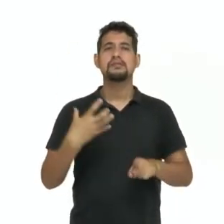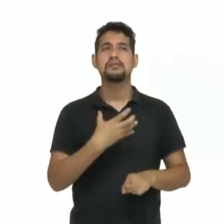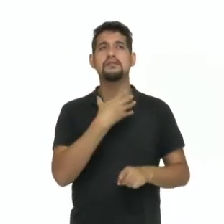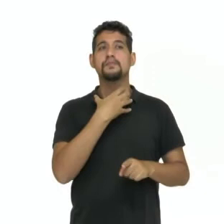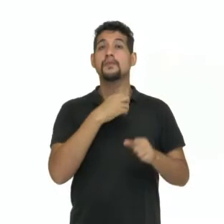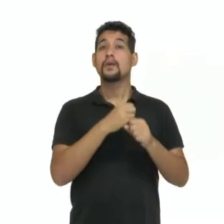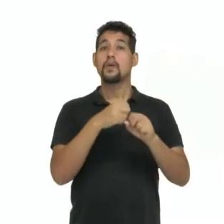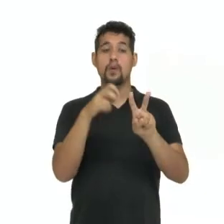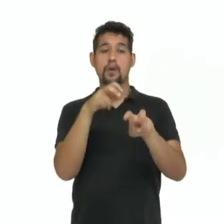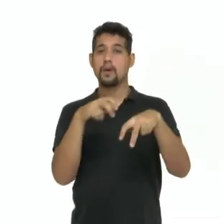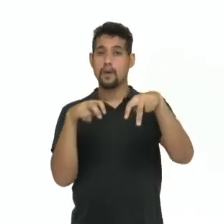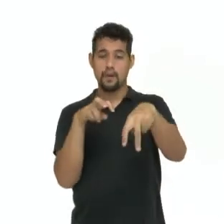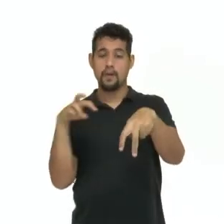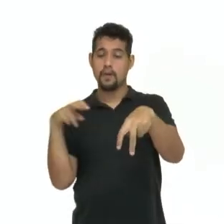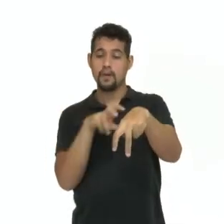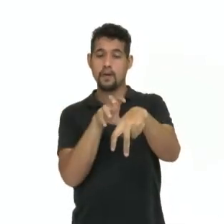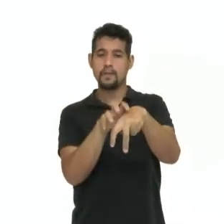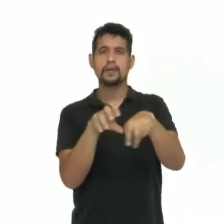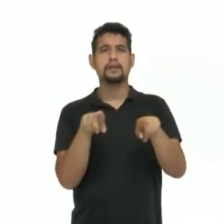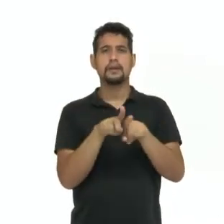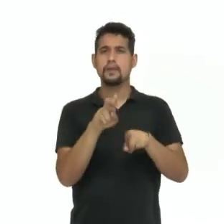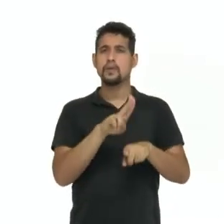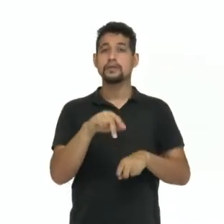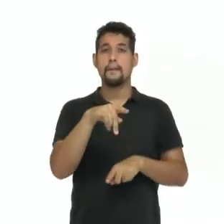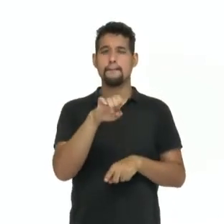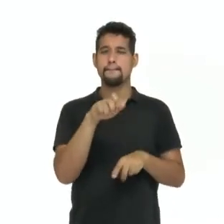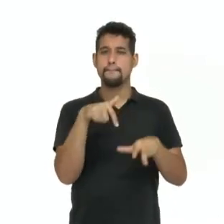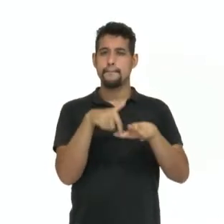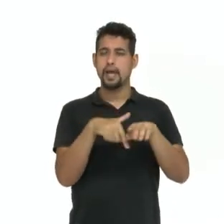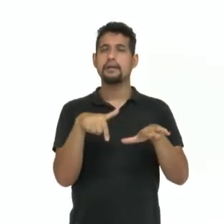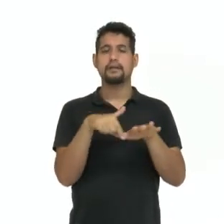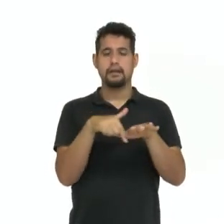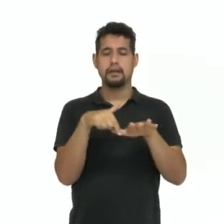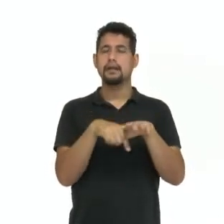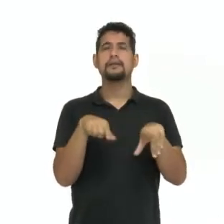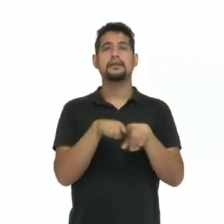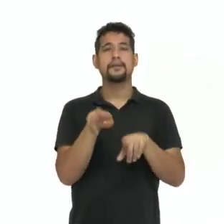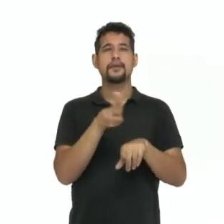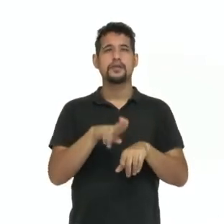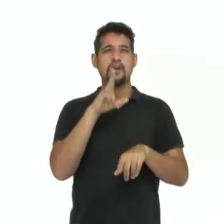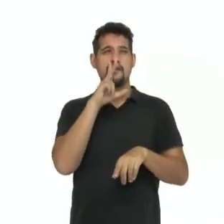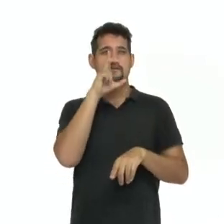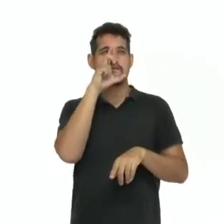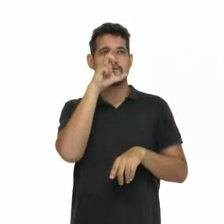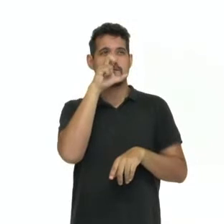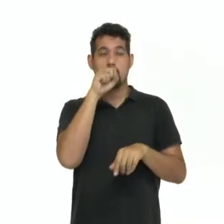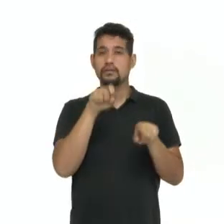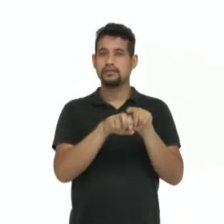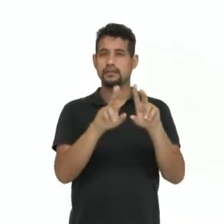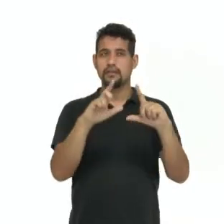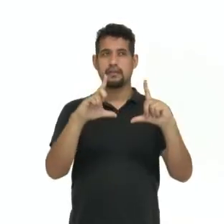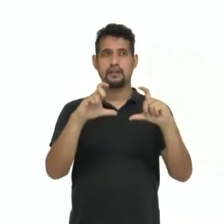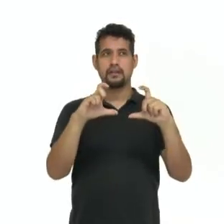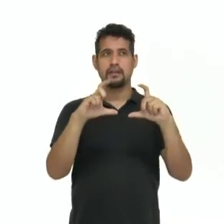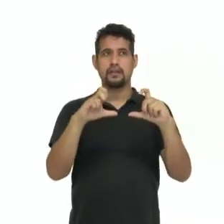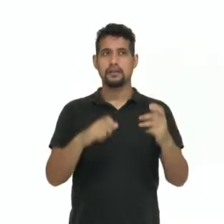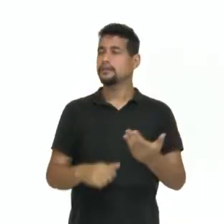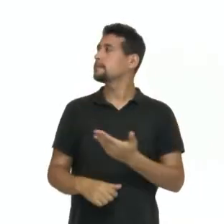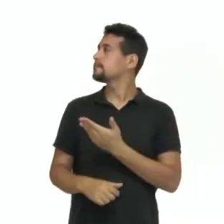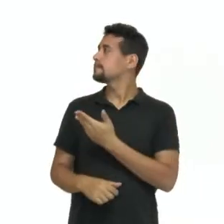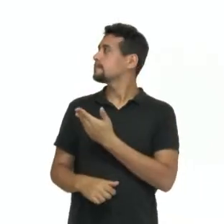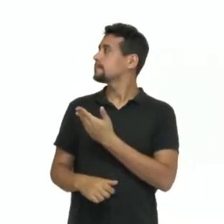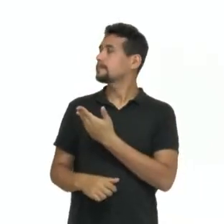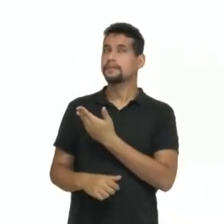costas, utilizando os seus pés. Então, com a força das suas pernas, dos seus pés, ele consegue, então, manter